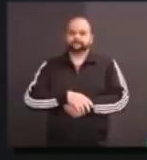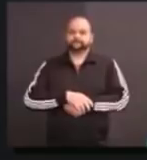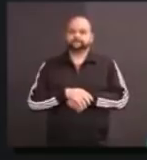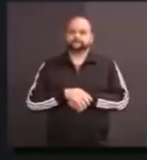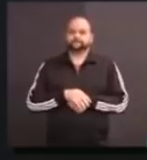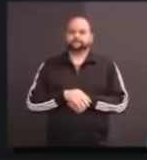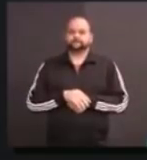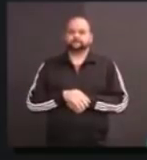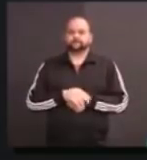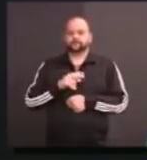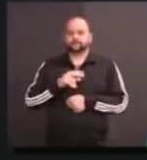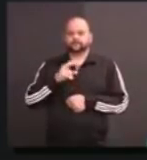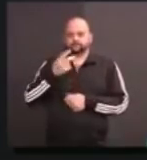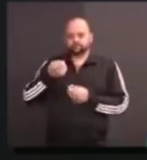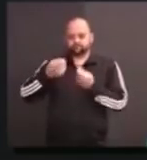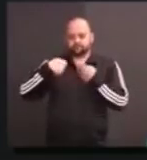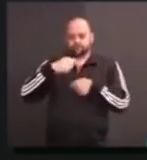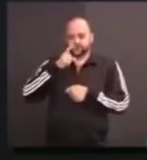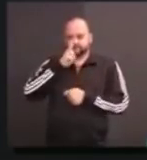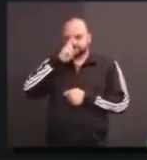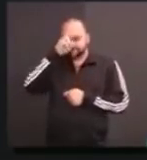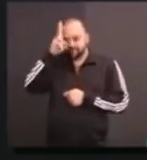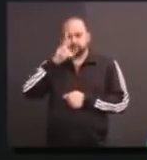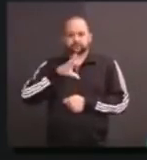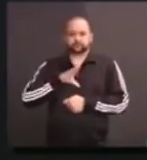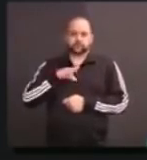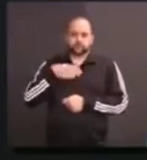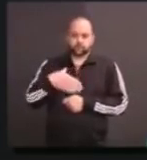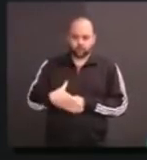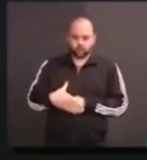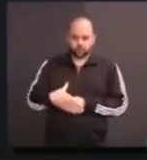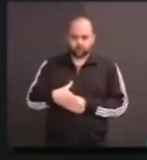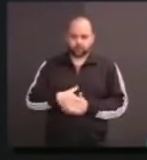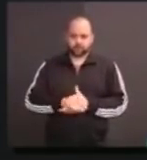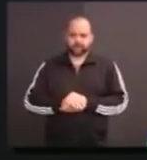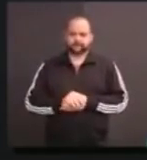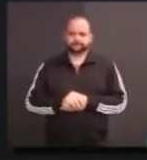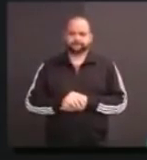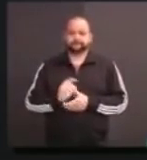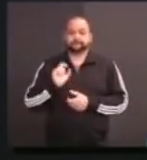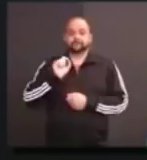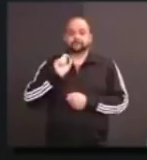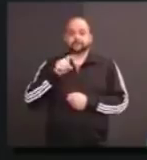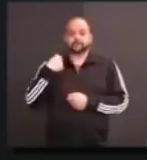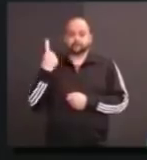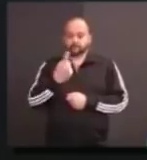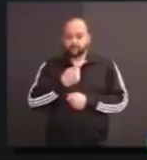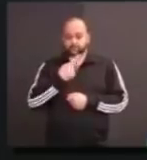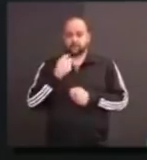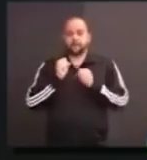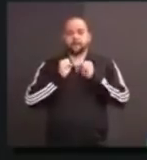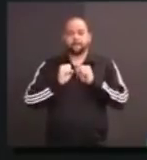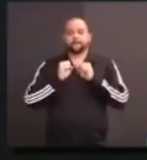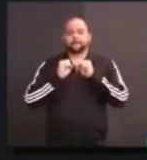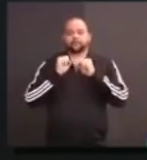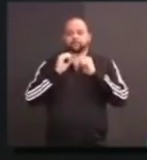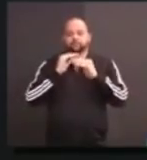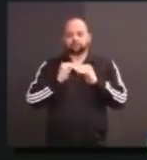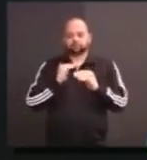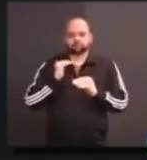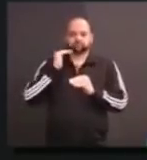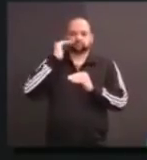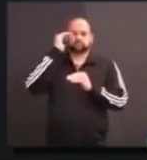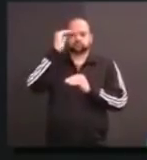nos dando força, nos dando coragem, para que nós possamos superar as